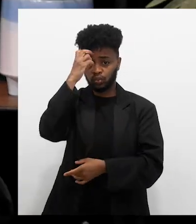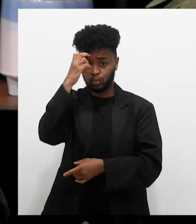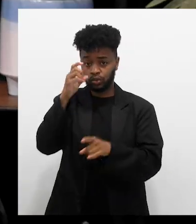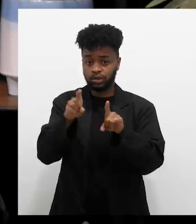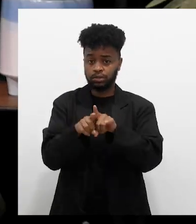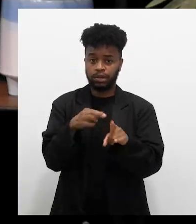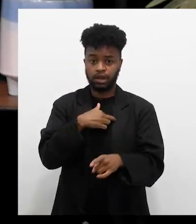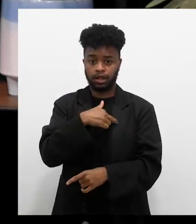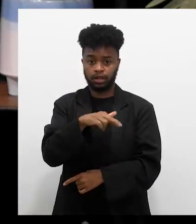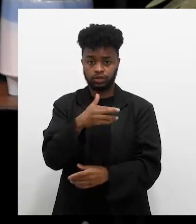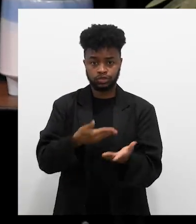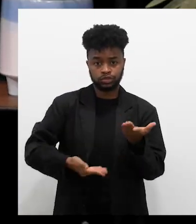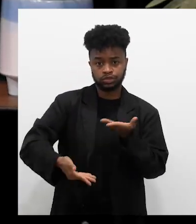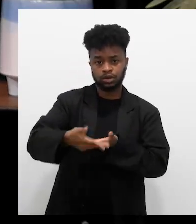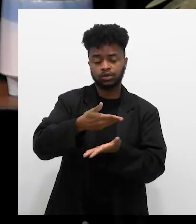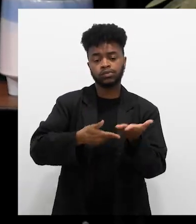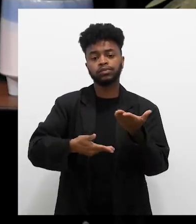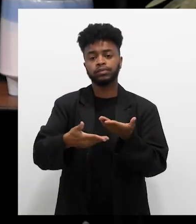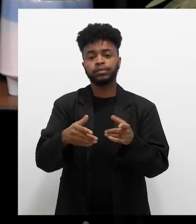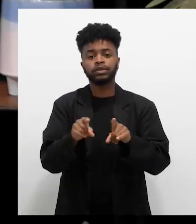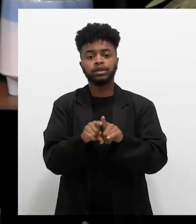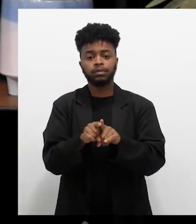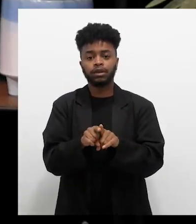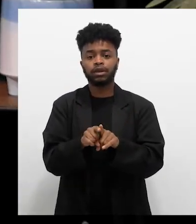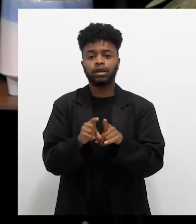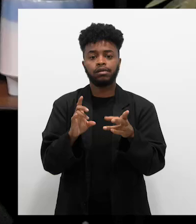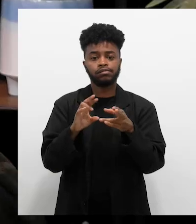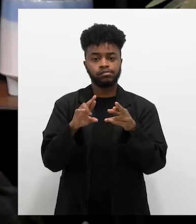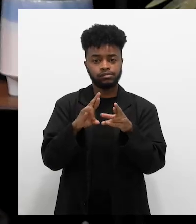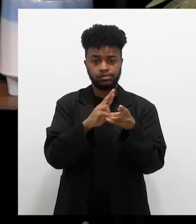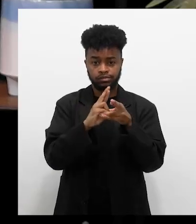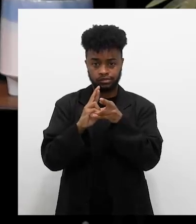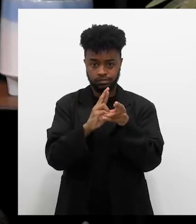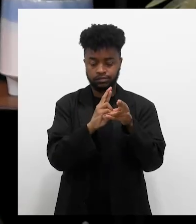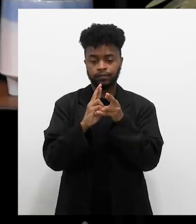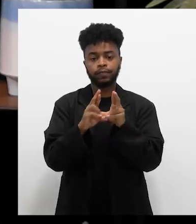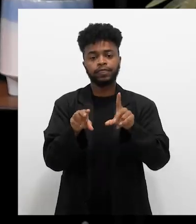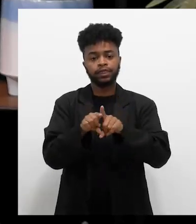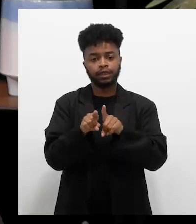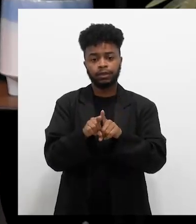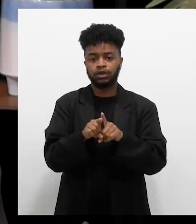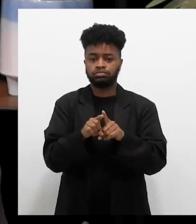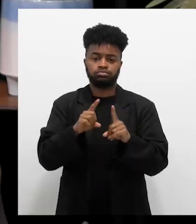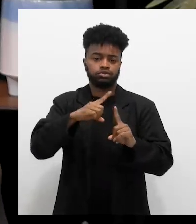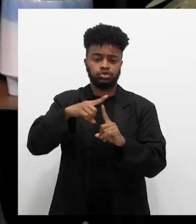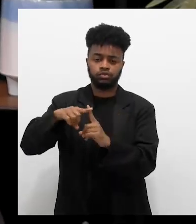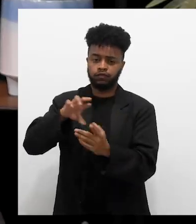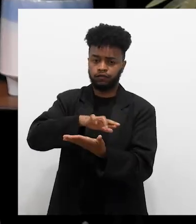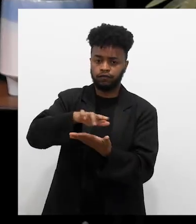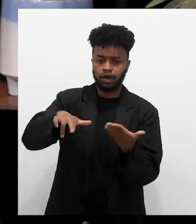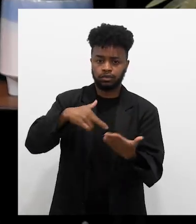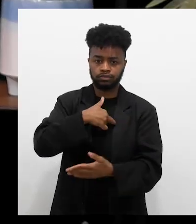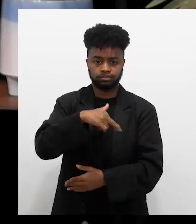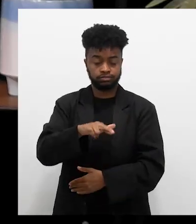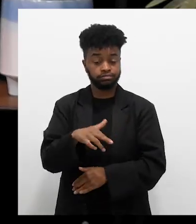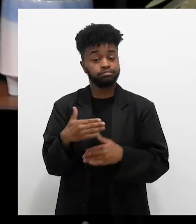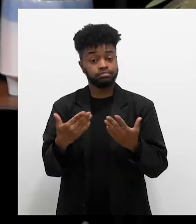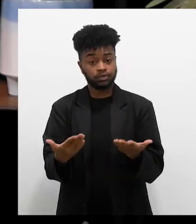entre culturas e religiões, diálogo interreligioso, diálogo ecumênico entre as diversas confissões cristãs. Eu acredito